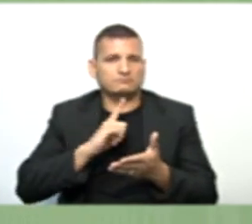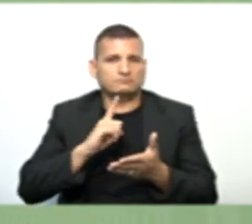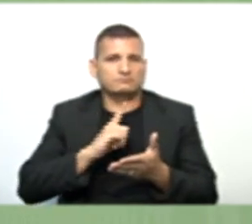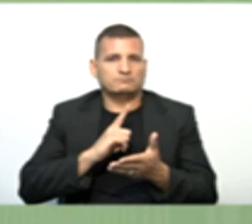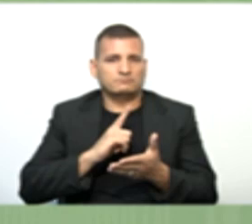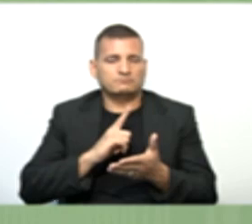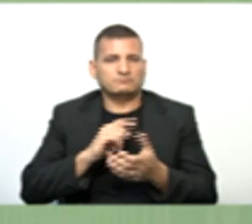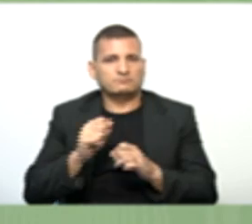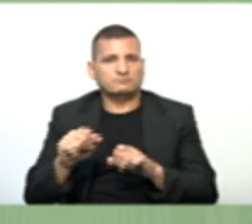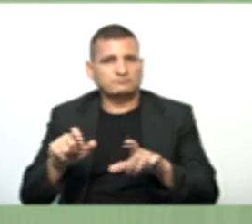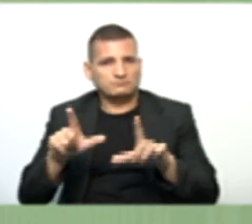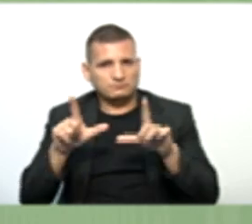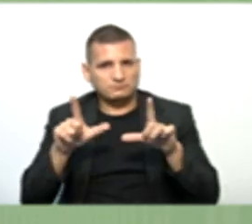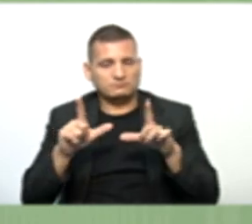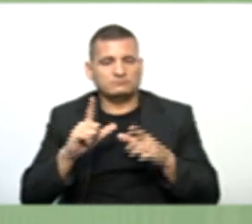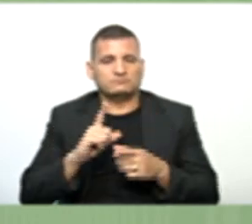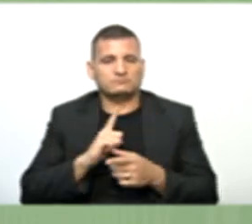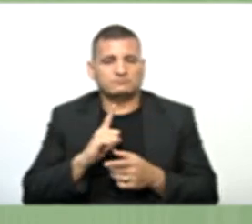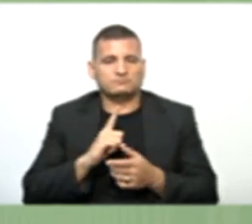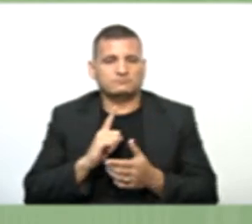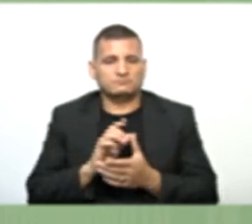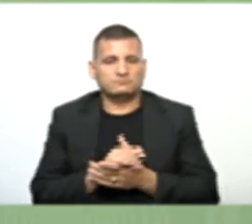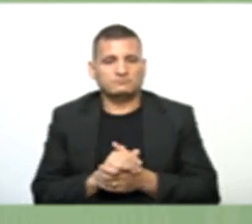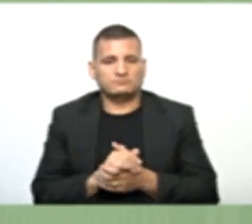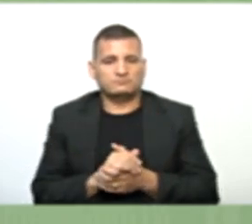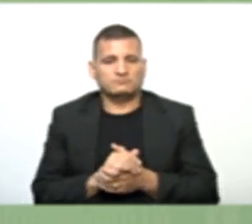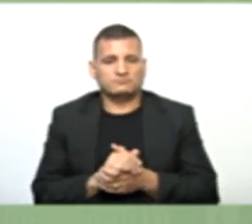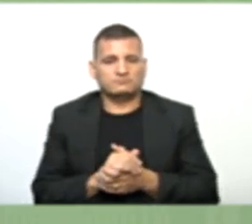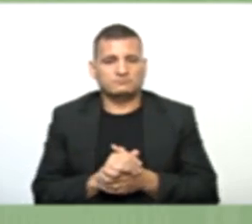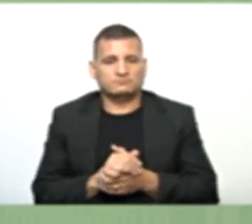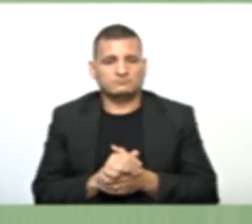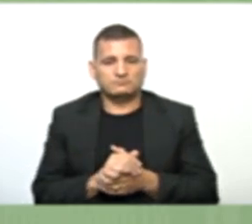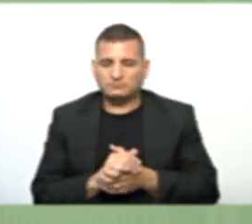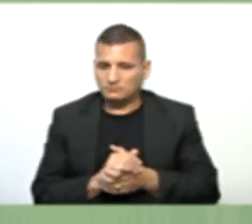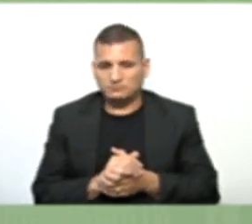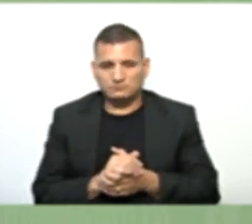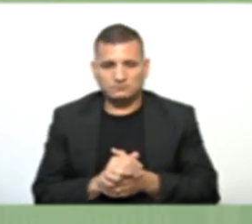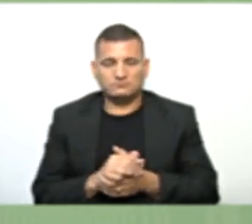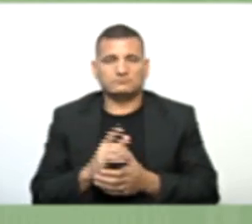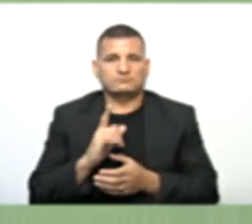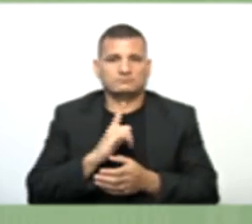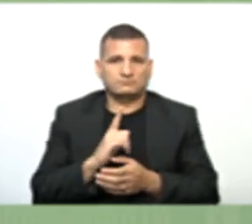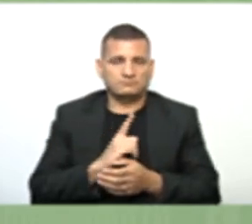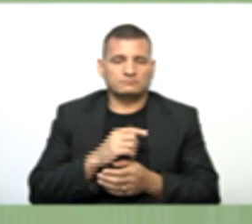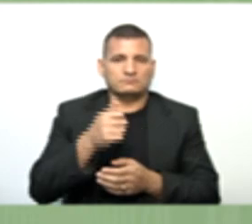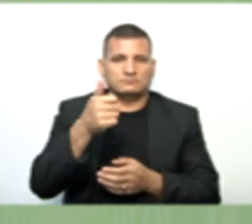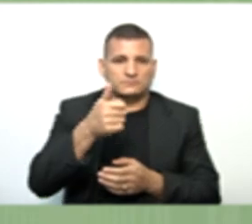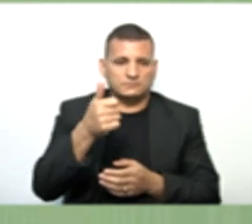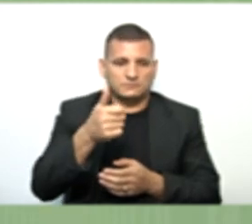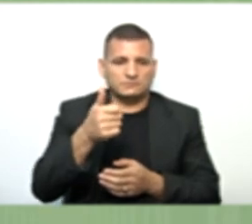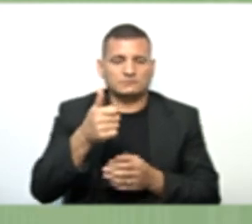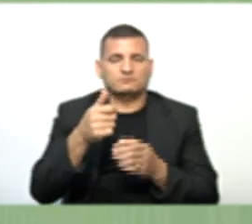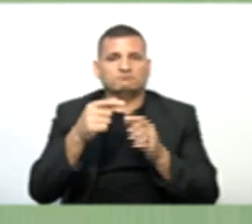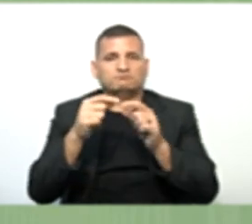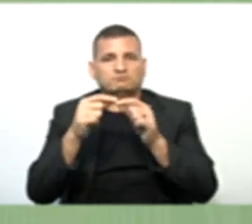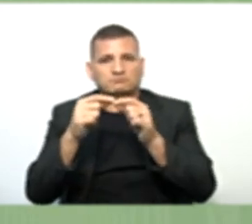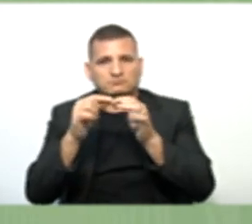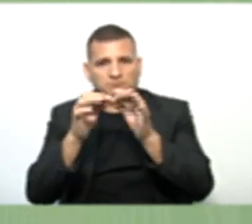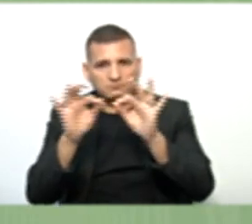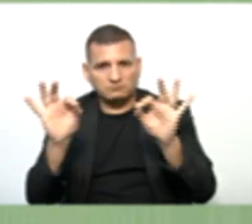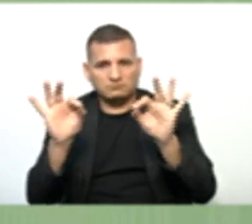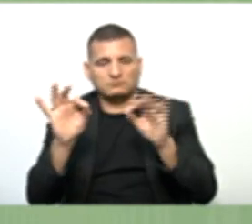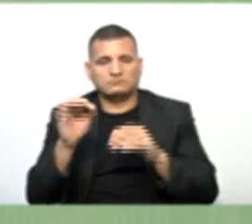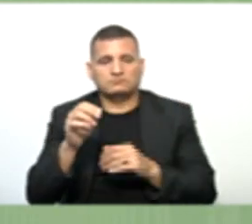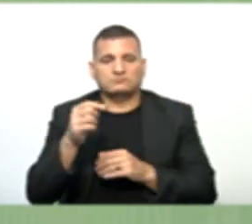executar algo ou outra coisa, né? Então, nesse caso aqui, a gente tem o comando 1 e o comando 2, certo?